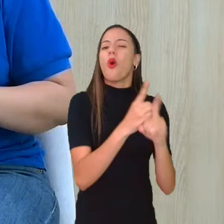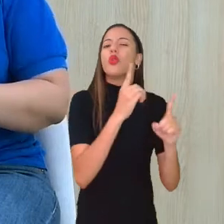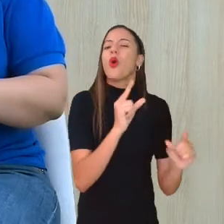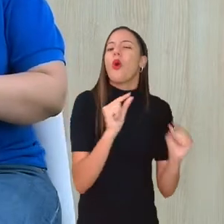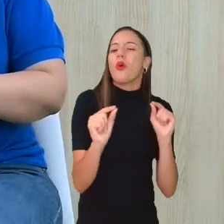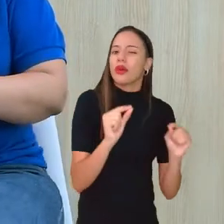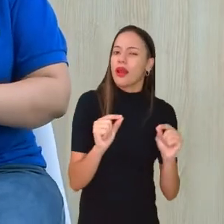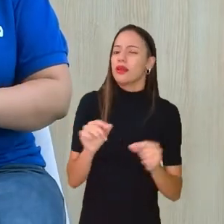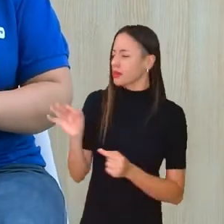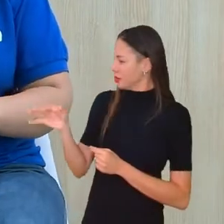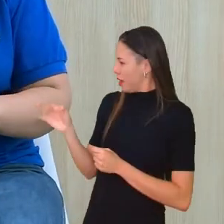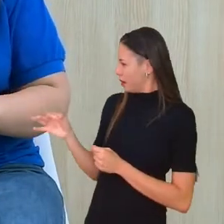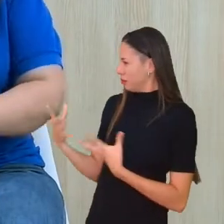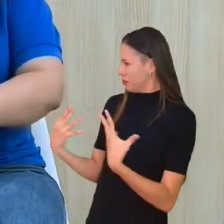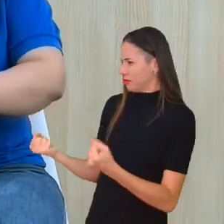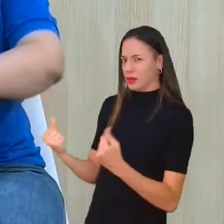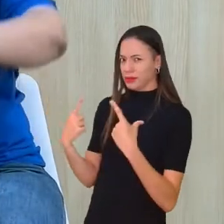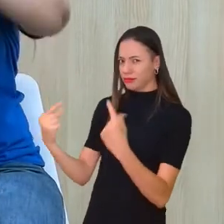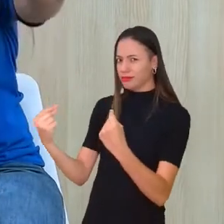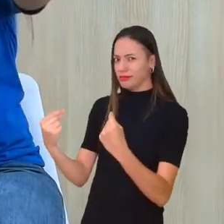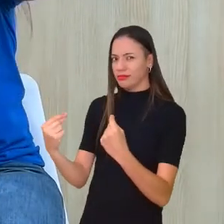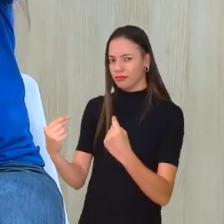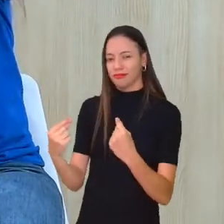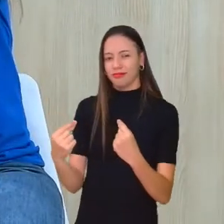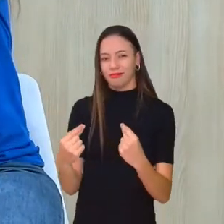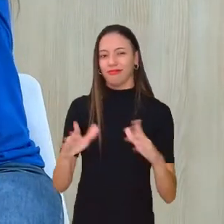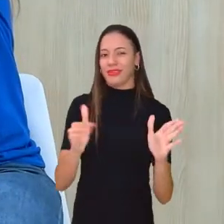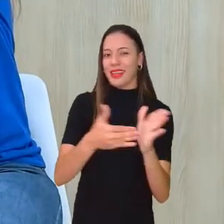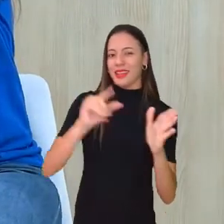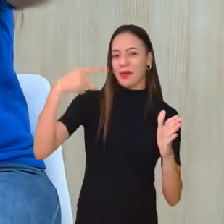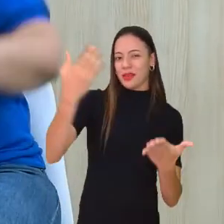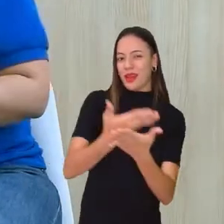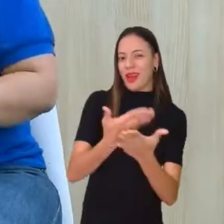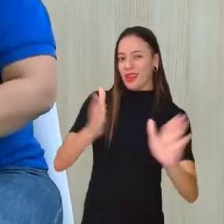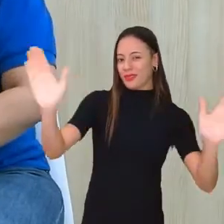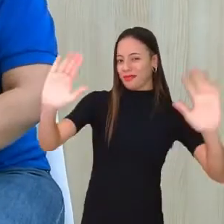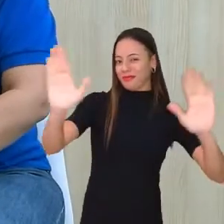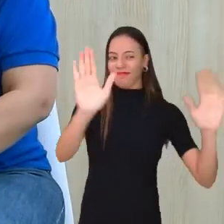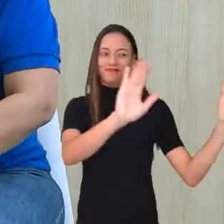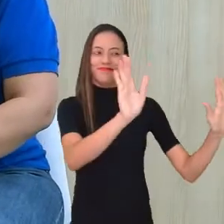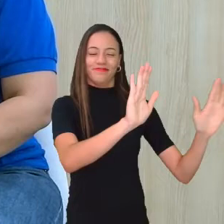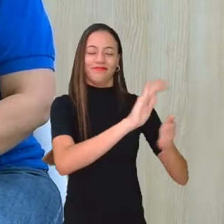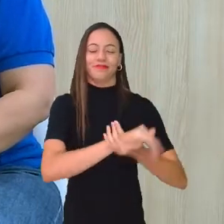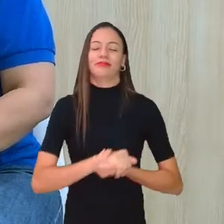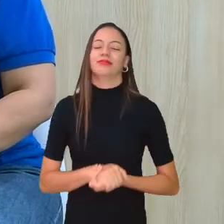pesquisas, né, Tiago? E aí, vamos embora? Vamos embora e até a próxima aula. Tchau, gente! Tchau, tchau!